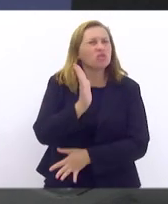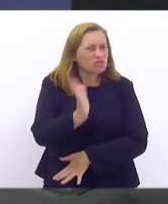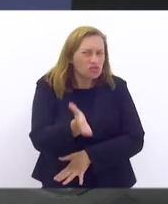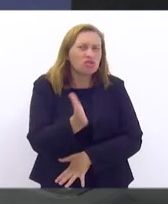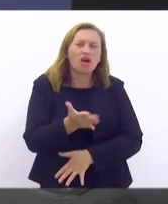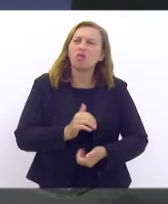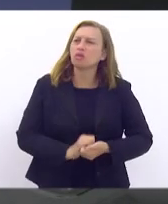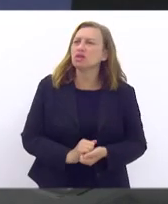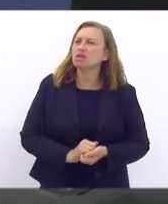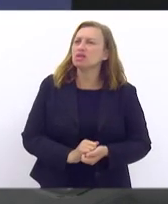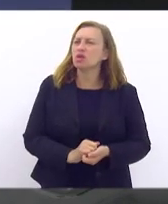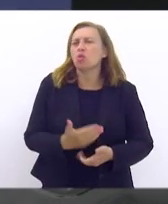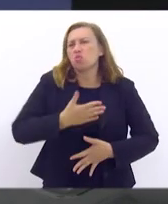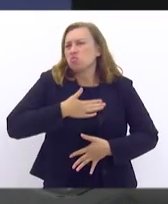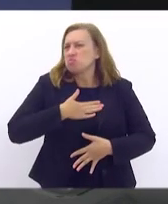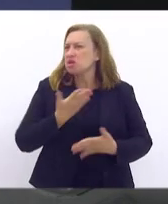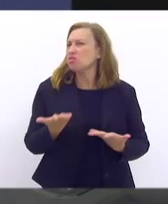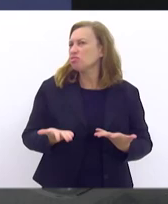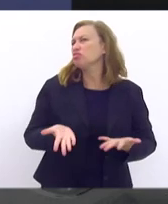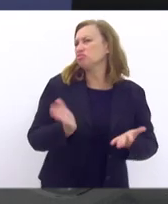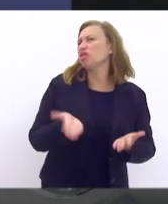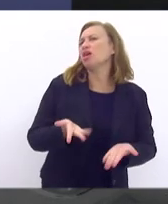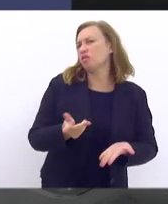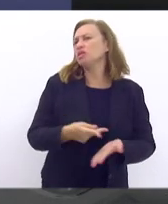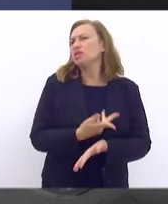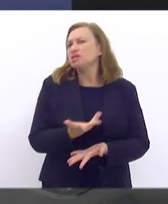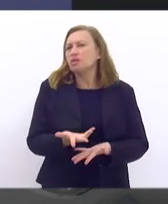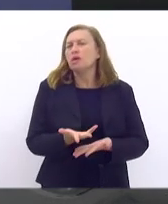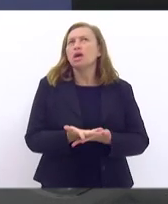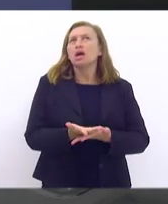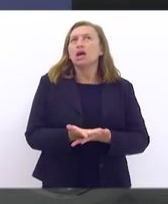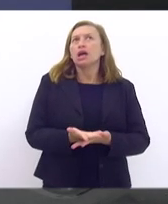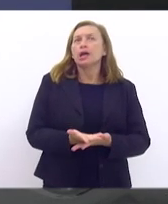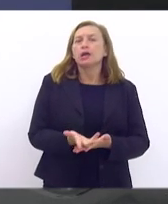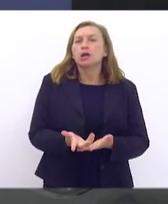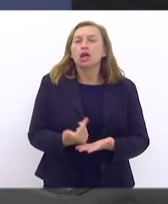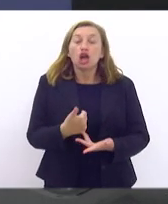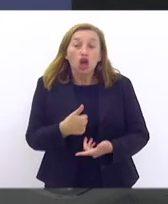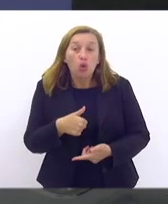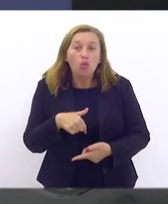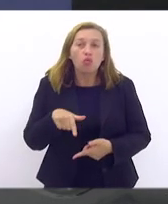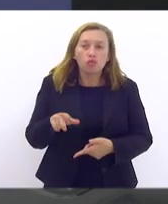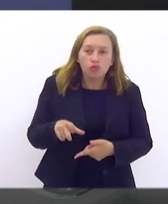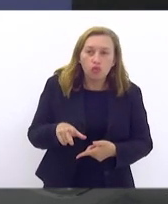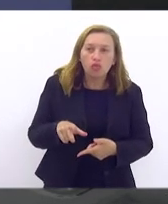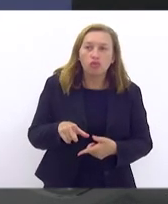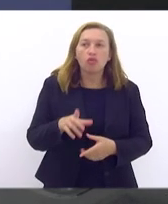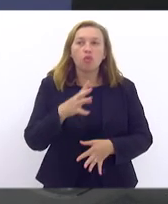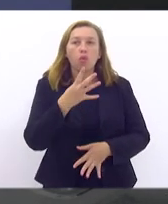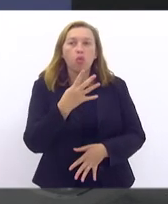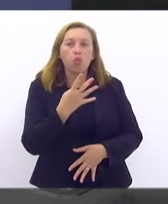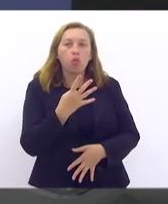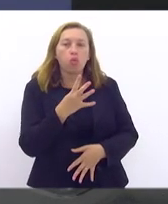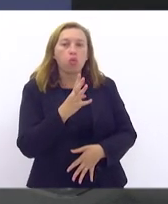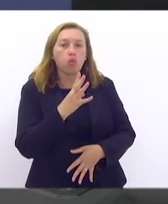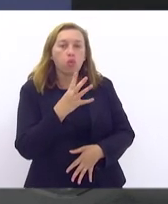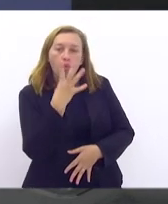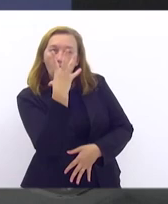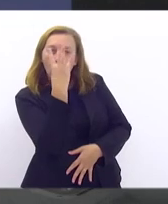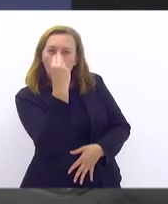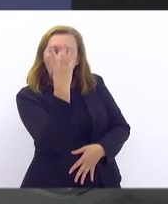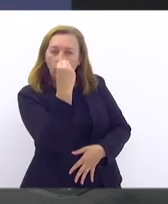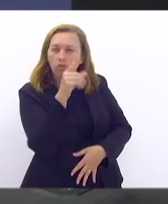até comigo, num caso em que eu fui fazer um reconhecimento de